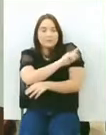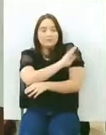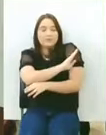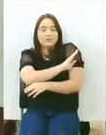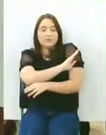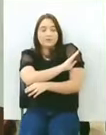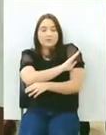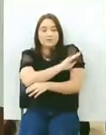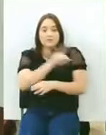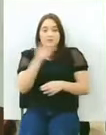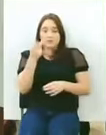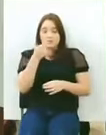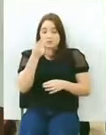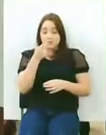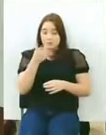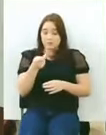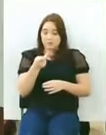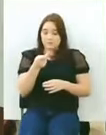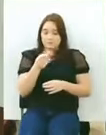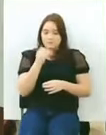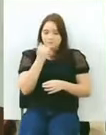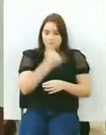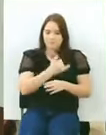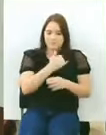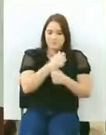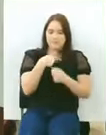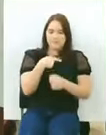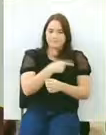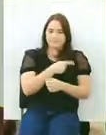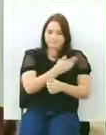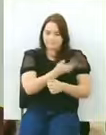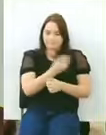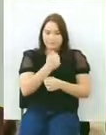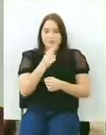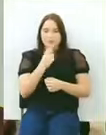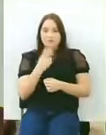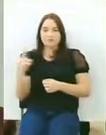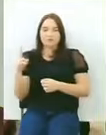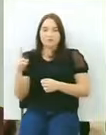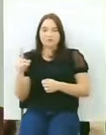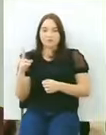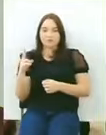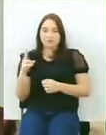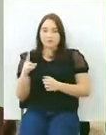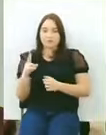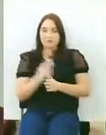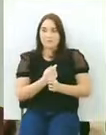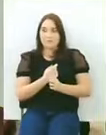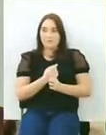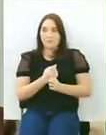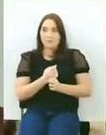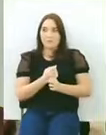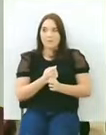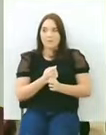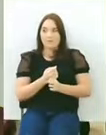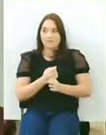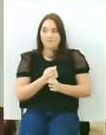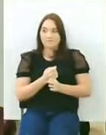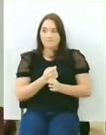dos presbíteros o chamou num canto, abraçou o pastor: vem aqui comigo. Para com isso,